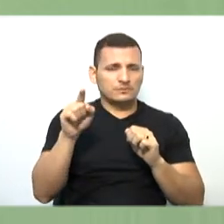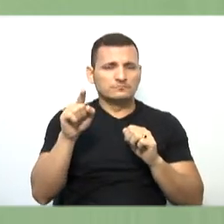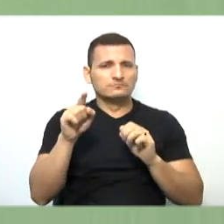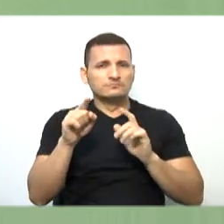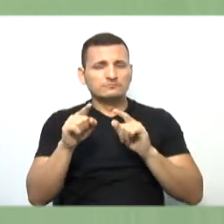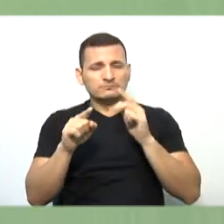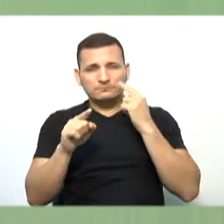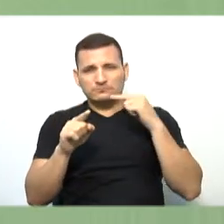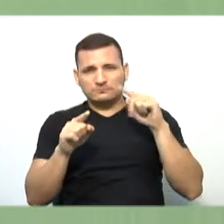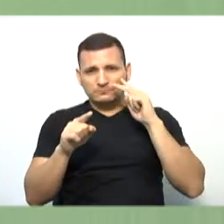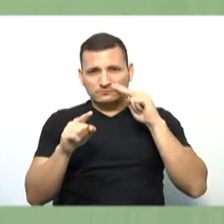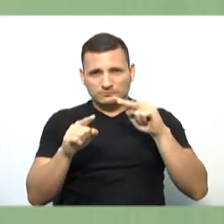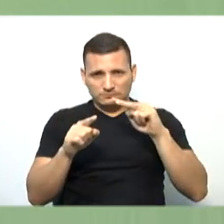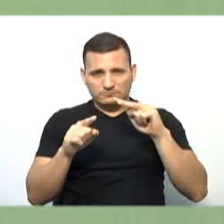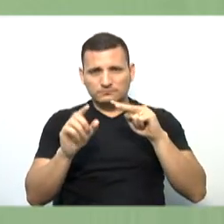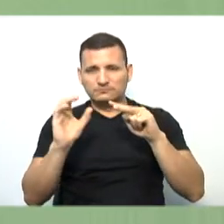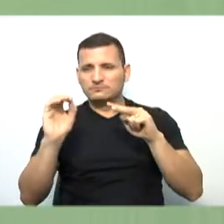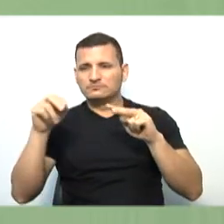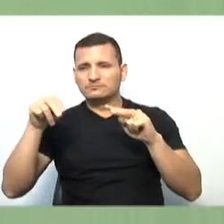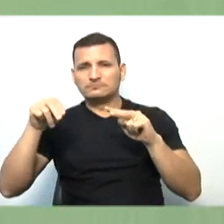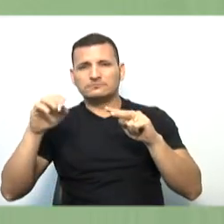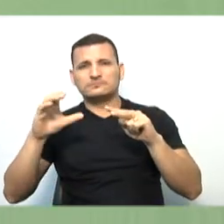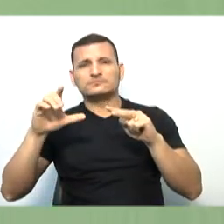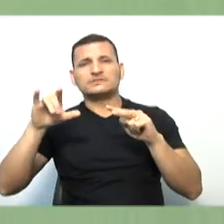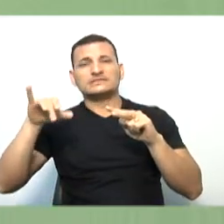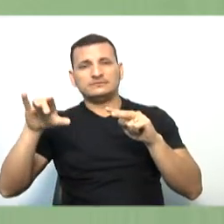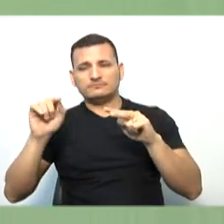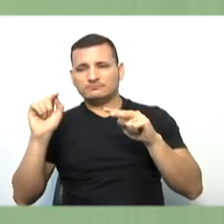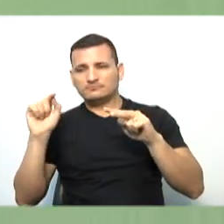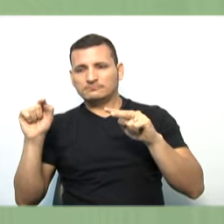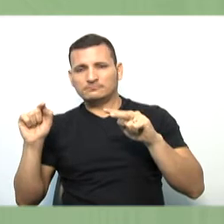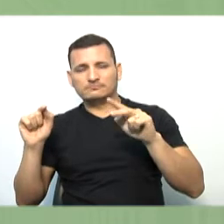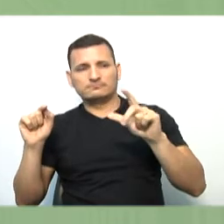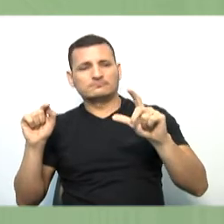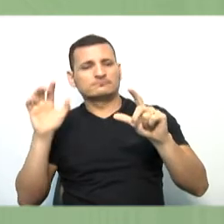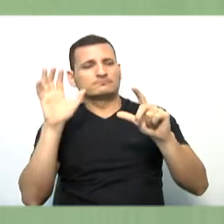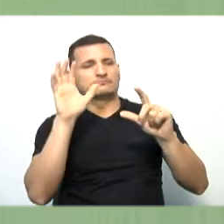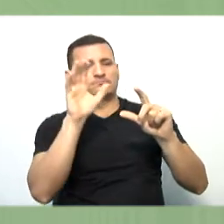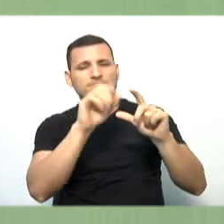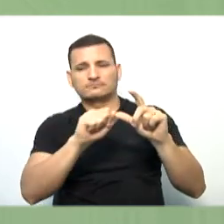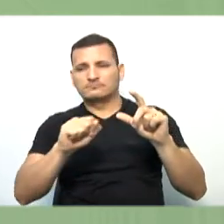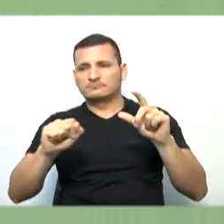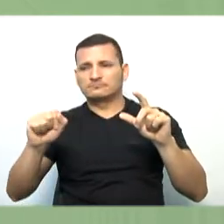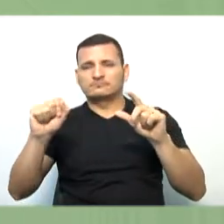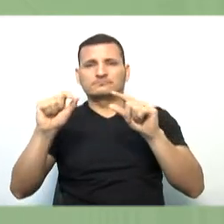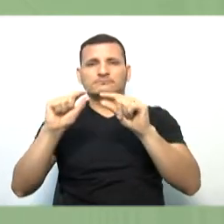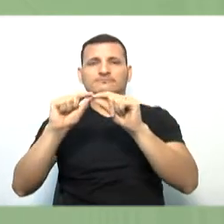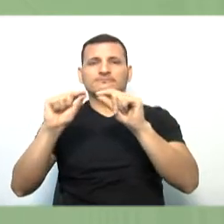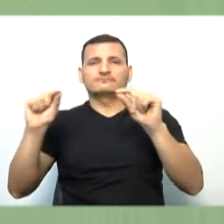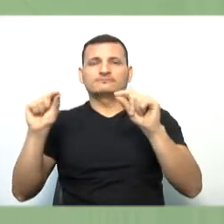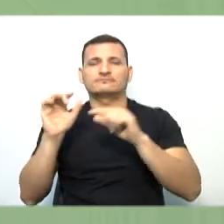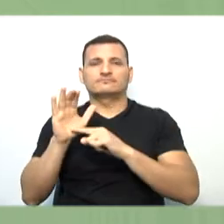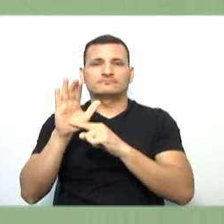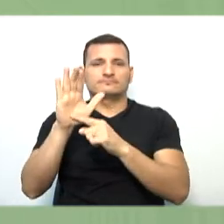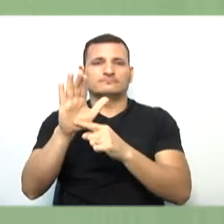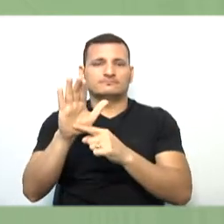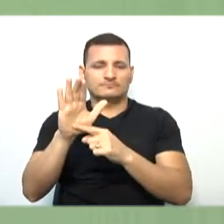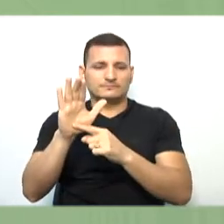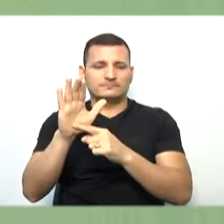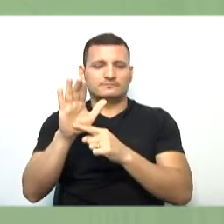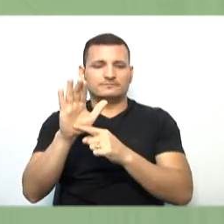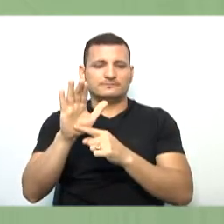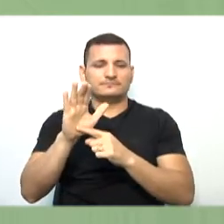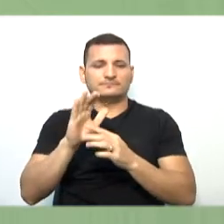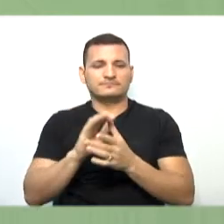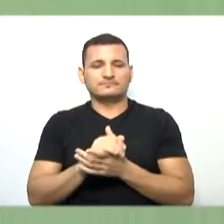gente fez ali dentro do onClick, né? Eu chamei a função 1, que nós tínhamos escrito lá em cima, e ele funcionou lá